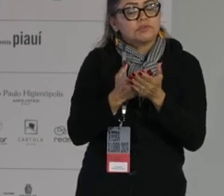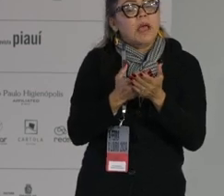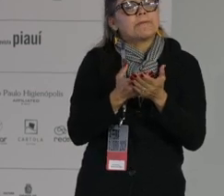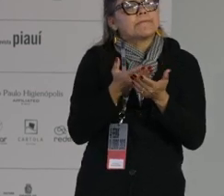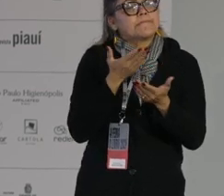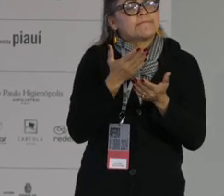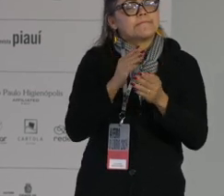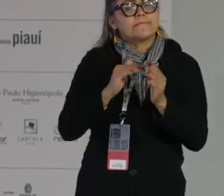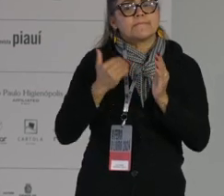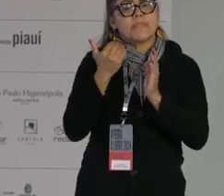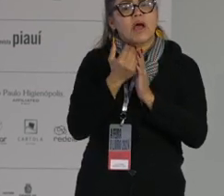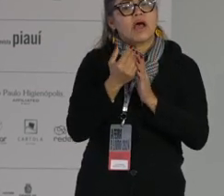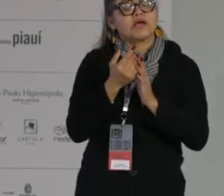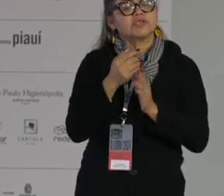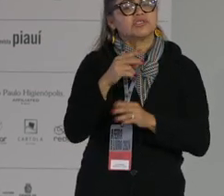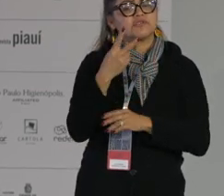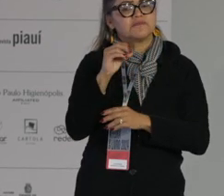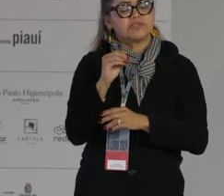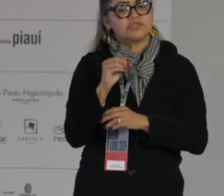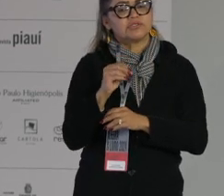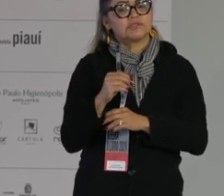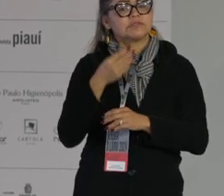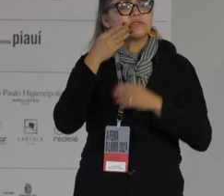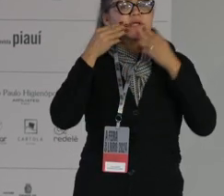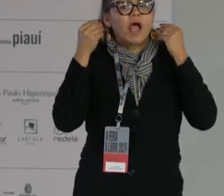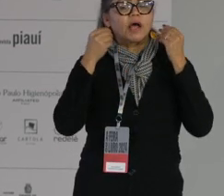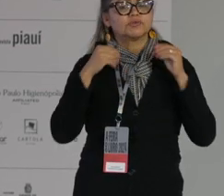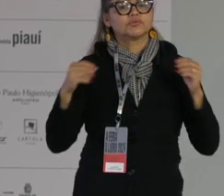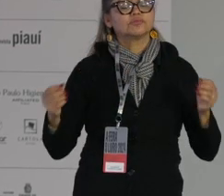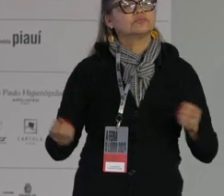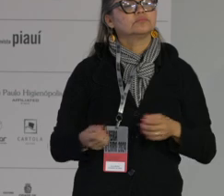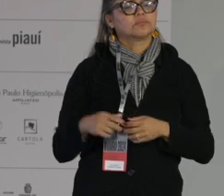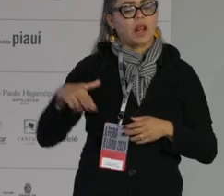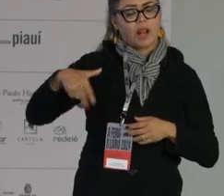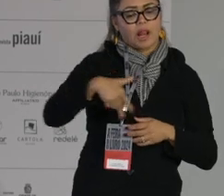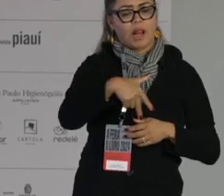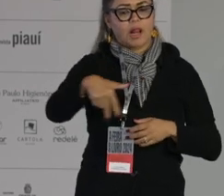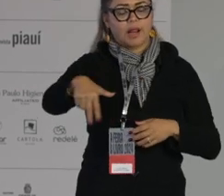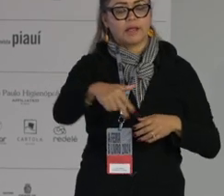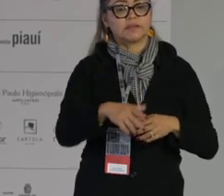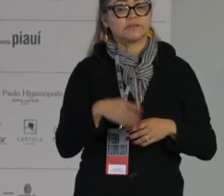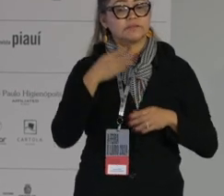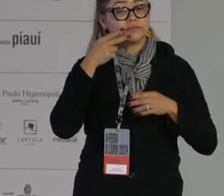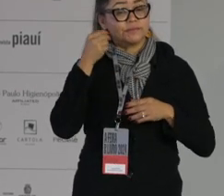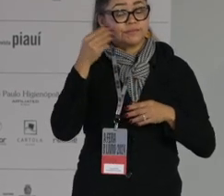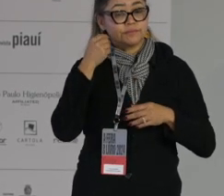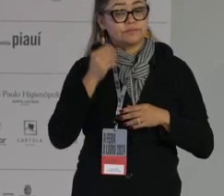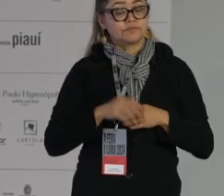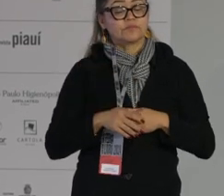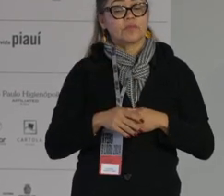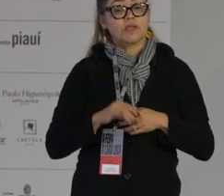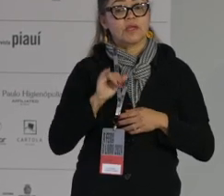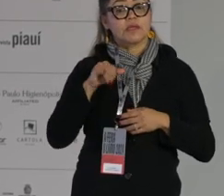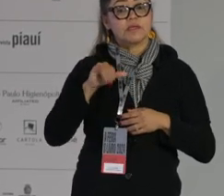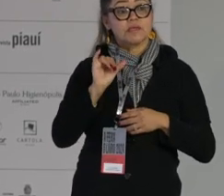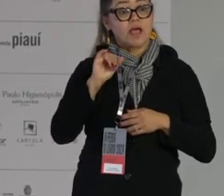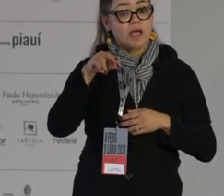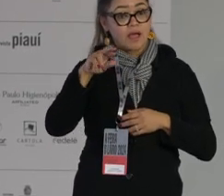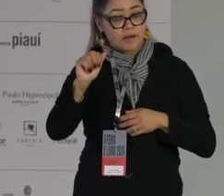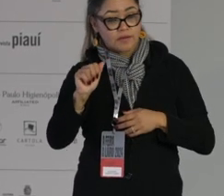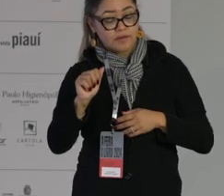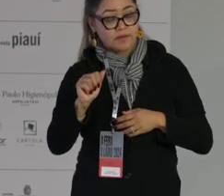gente andava lá passando entre os gatos. Vocês leram esse livro. Tá? E a Yara, já que o conto dela é